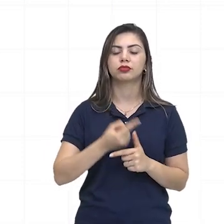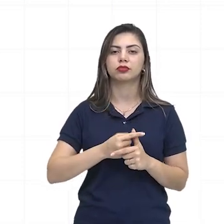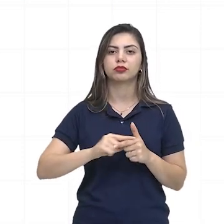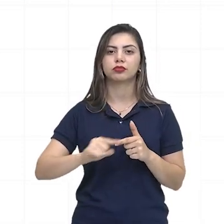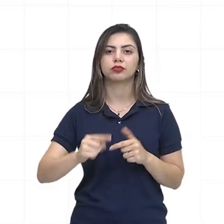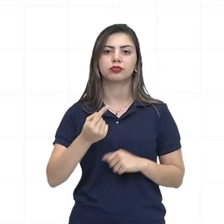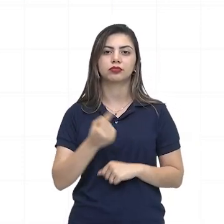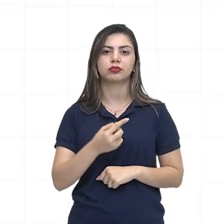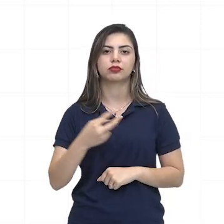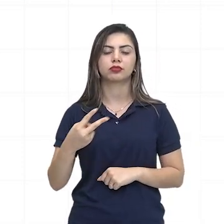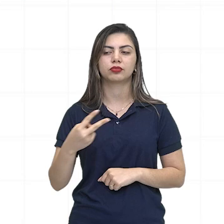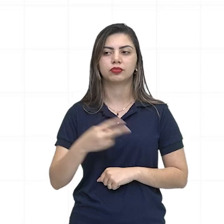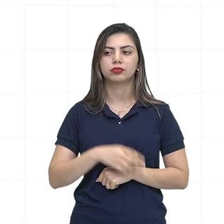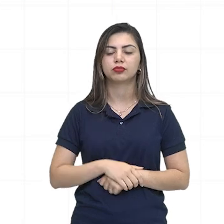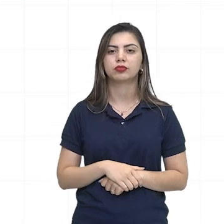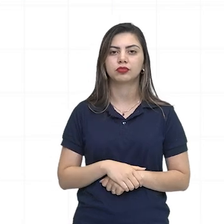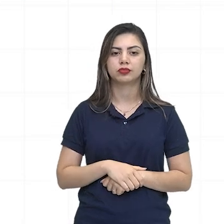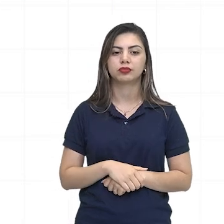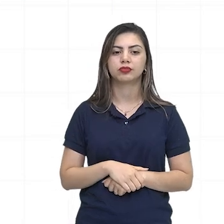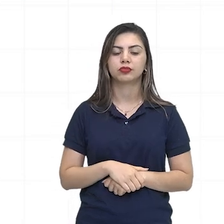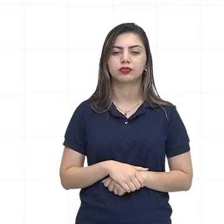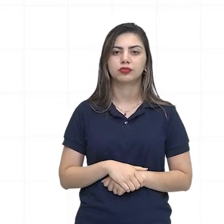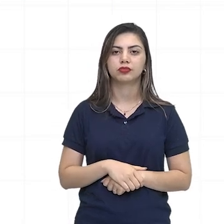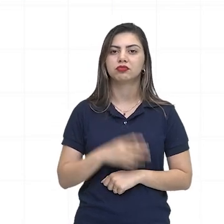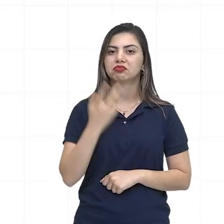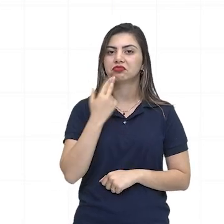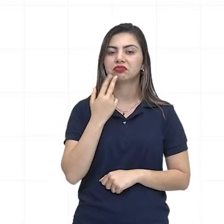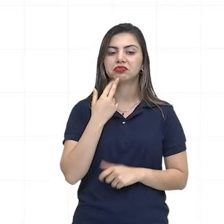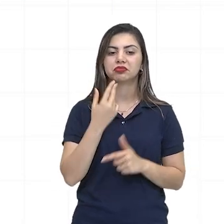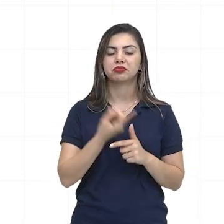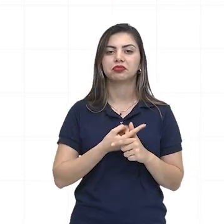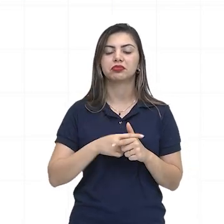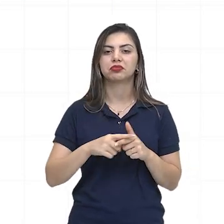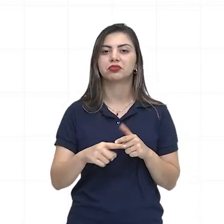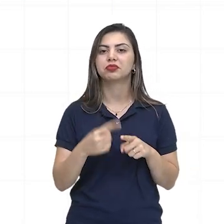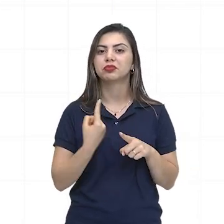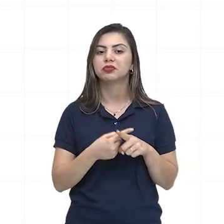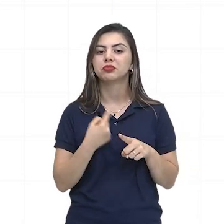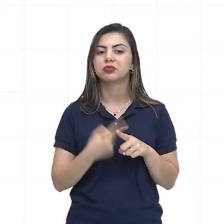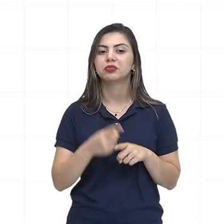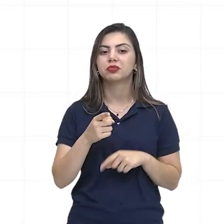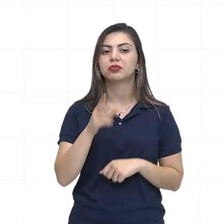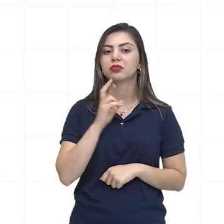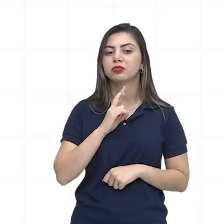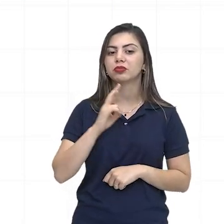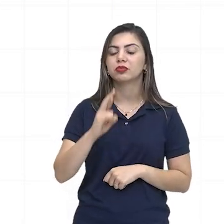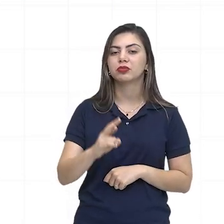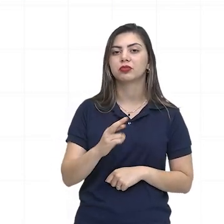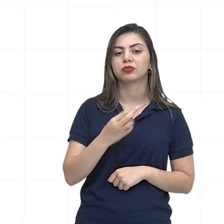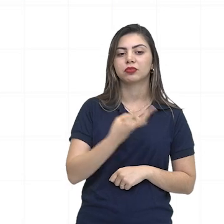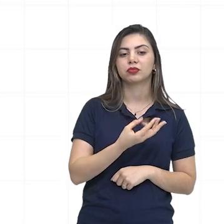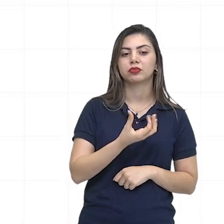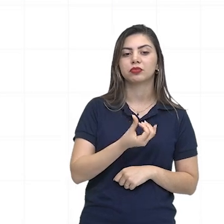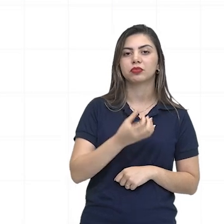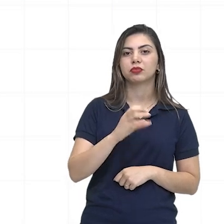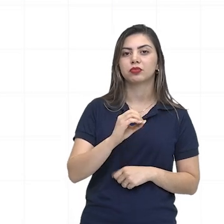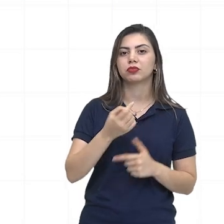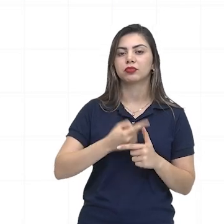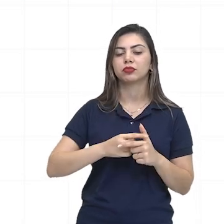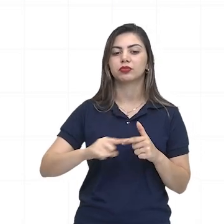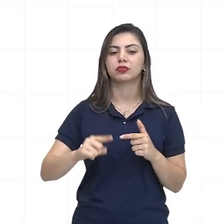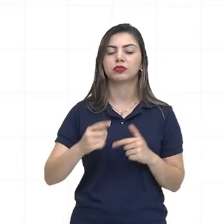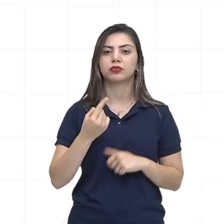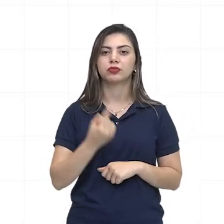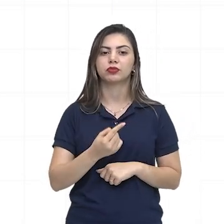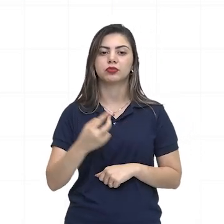360 por 12. Divide normalmente. Por quê? Porque o resultado de 360 por